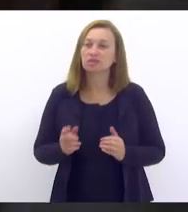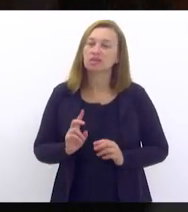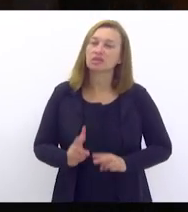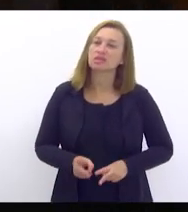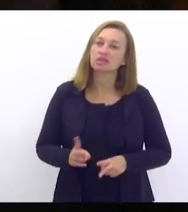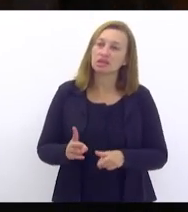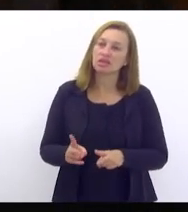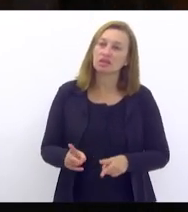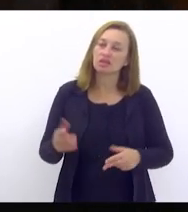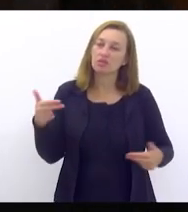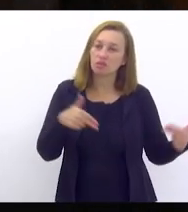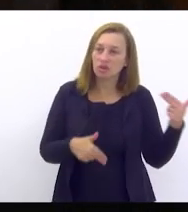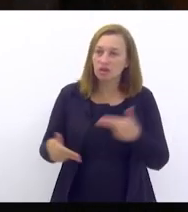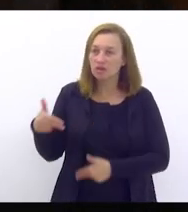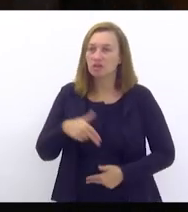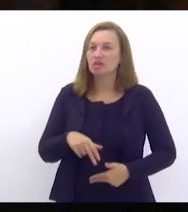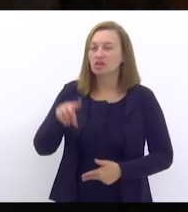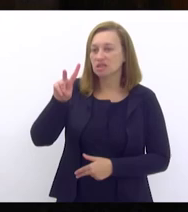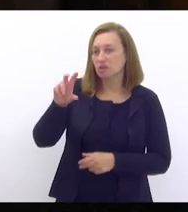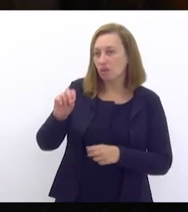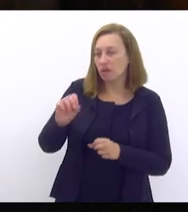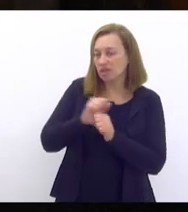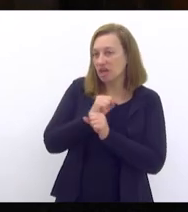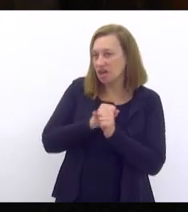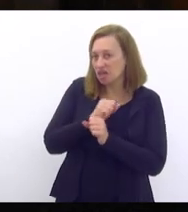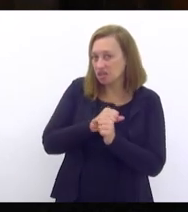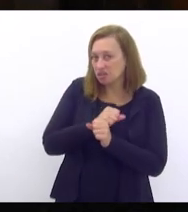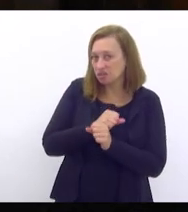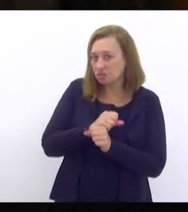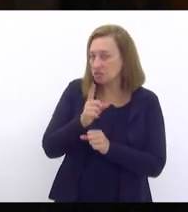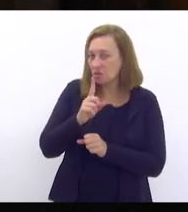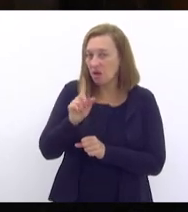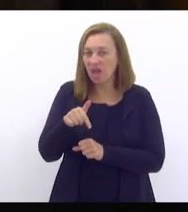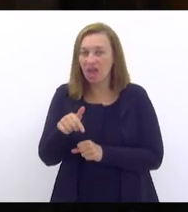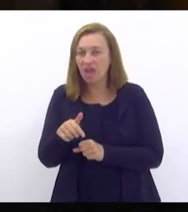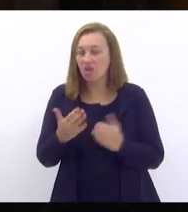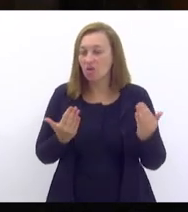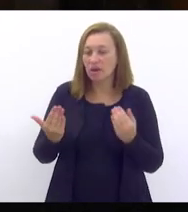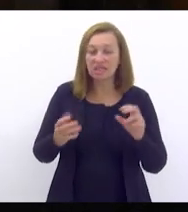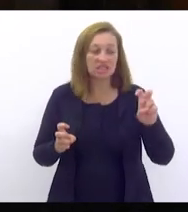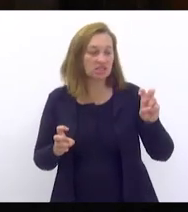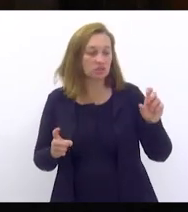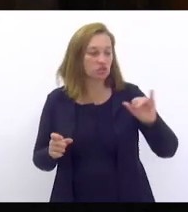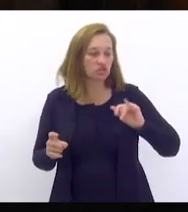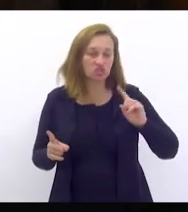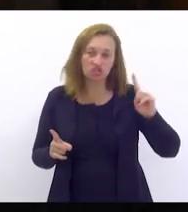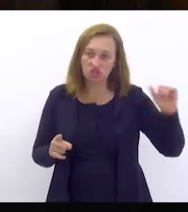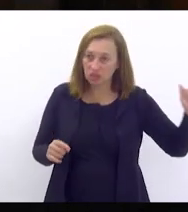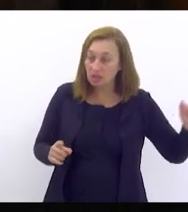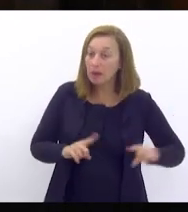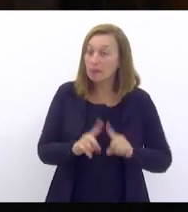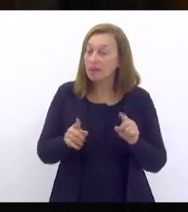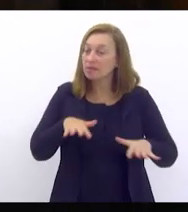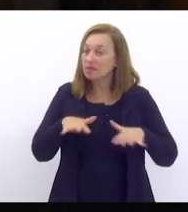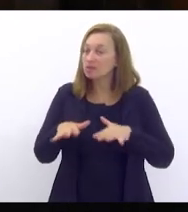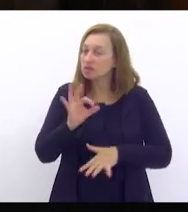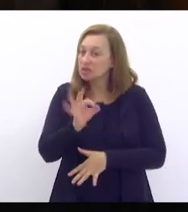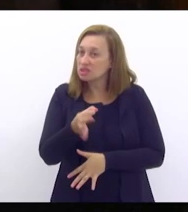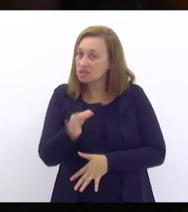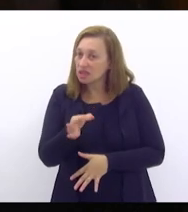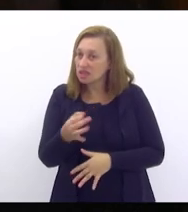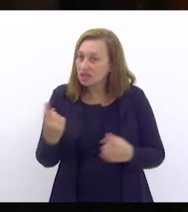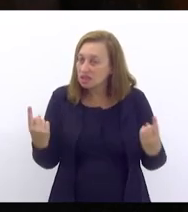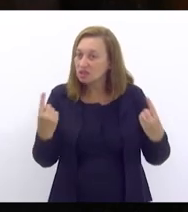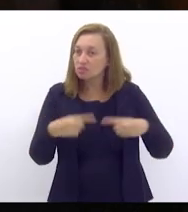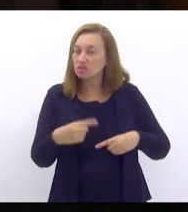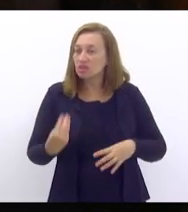pois o hip-hop no seu cinquentenário não são 50 dias, e entender que essa manifestação é o que, de fato, disputa a